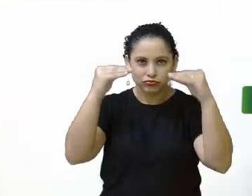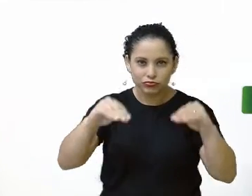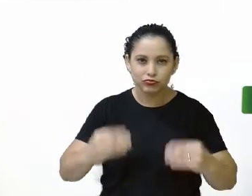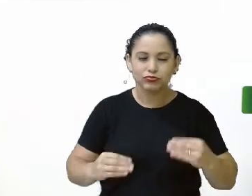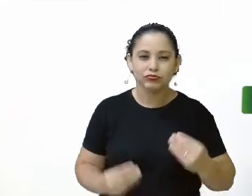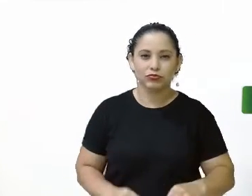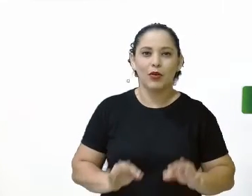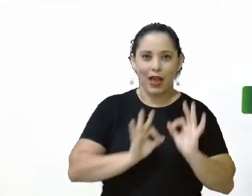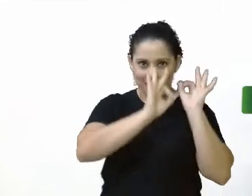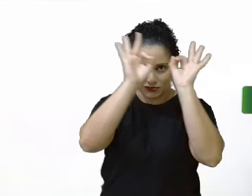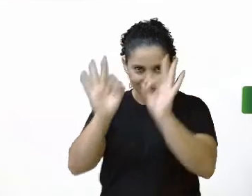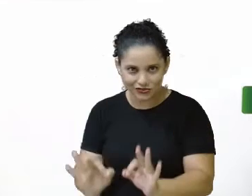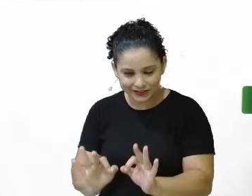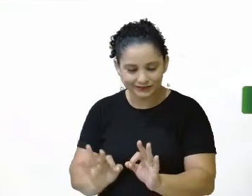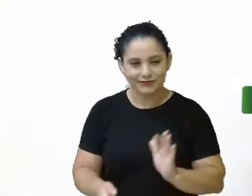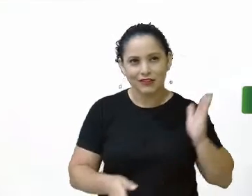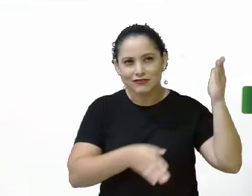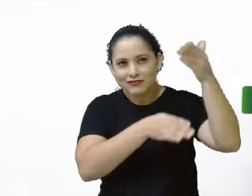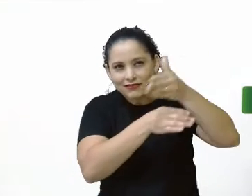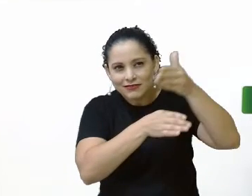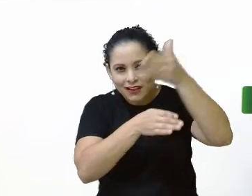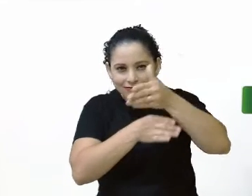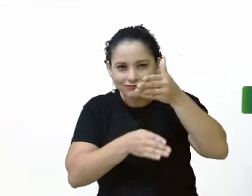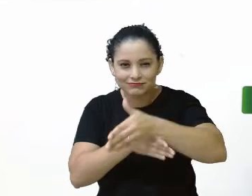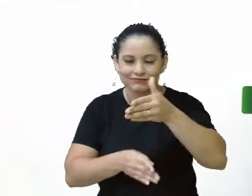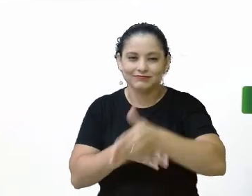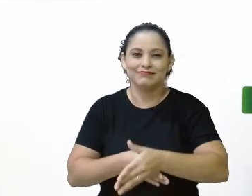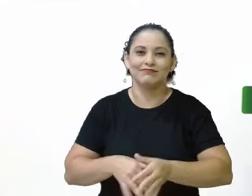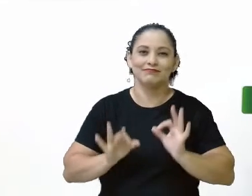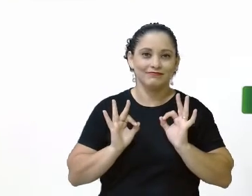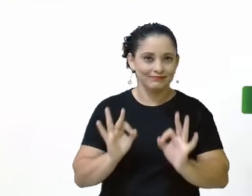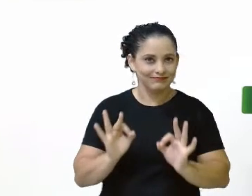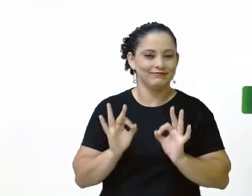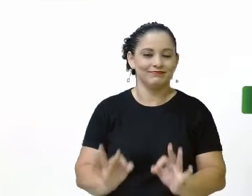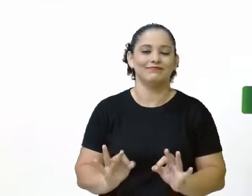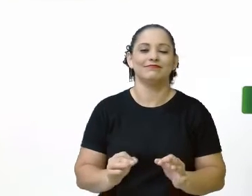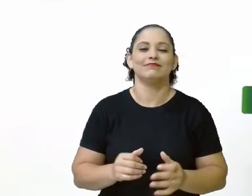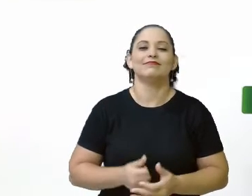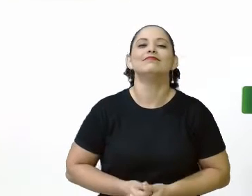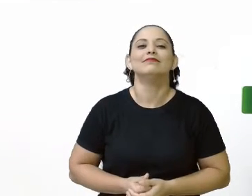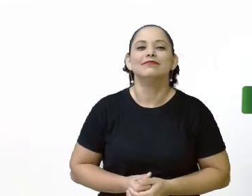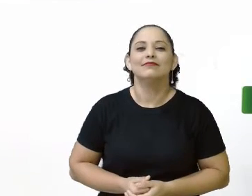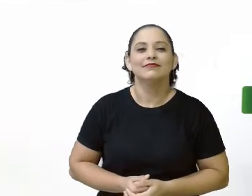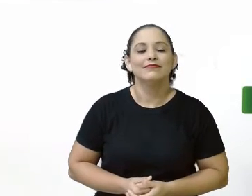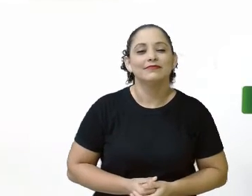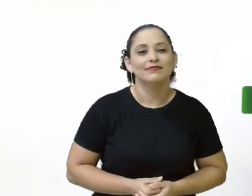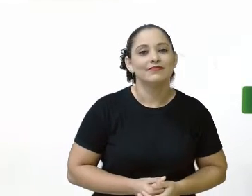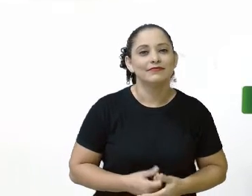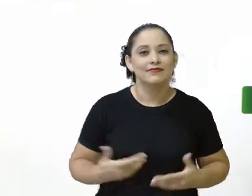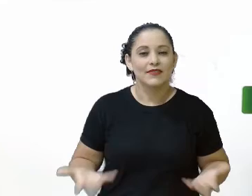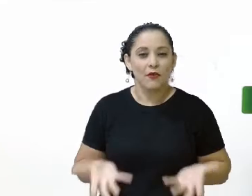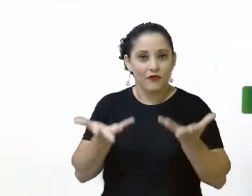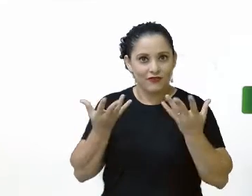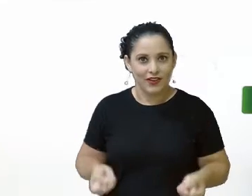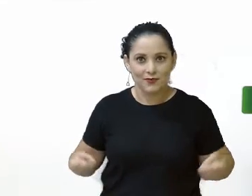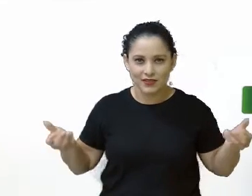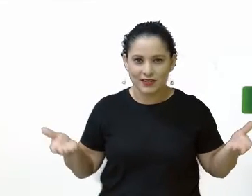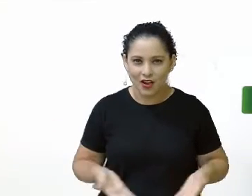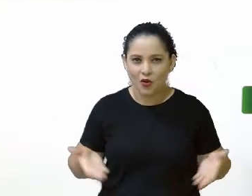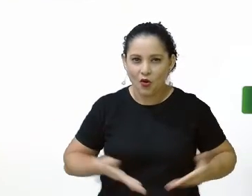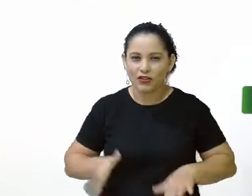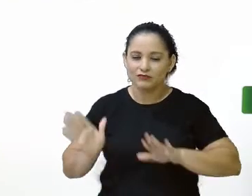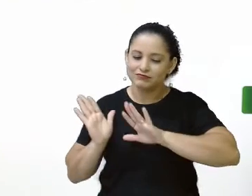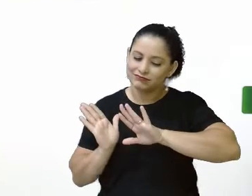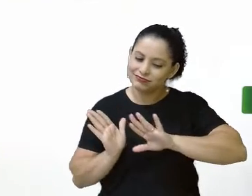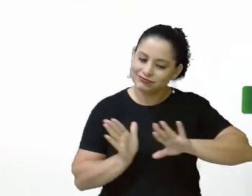motivo para não acessar, não assistir às aulas do Educa Recife, tá? Então, vamos deixar de